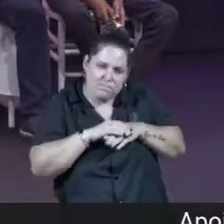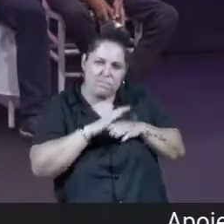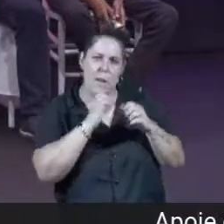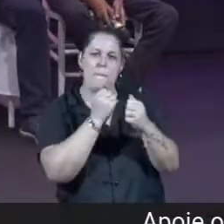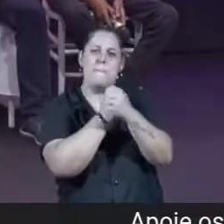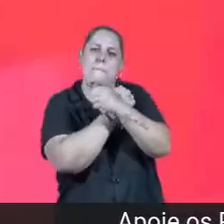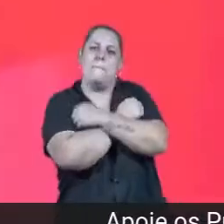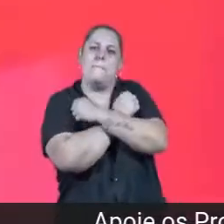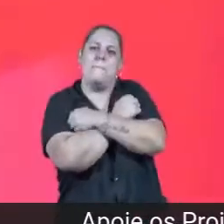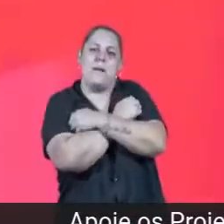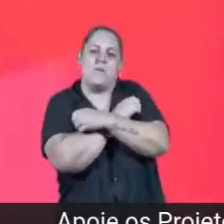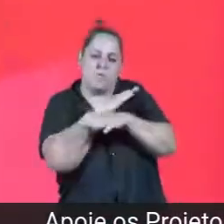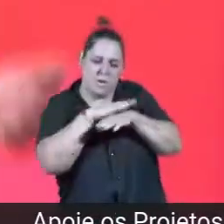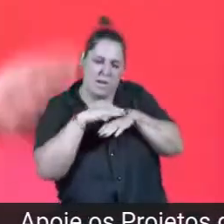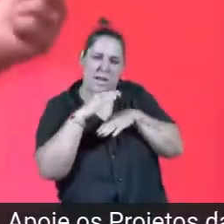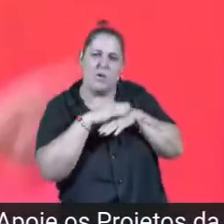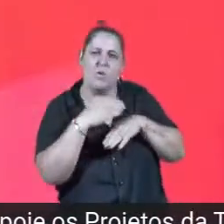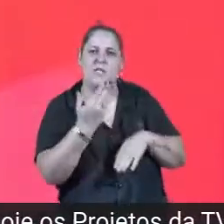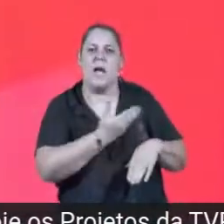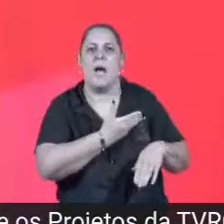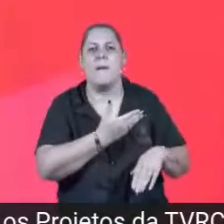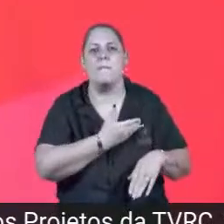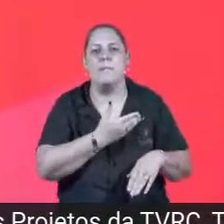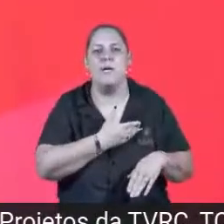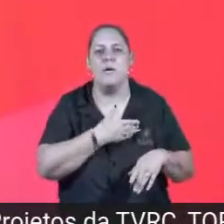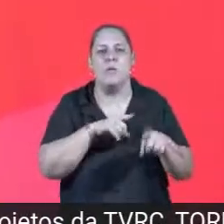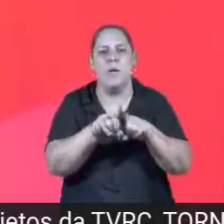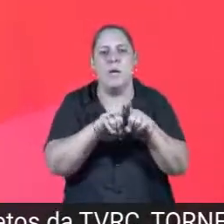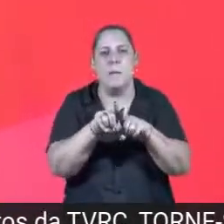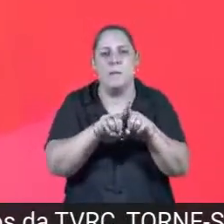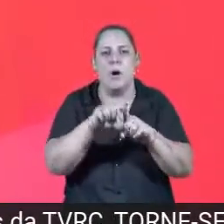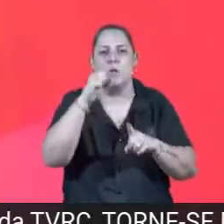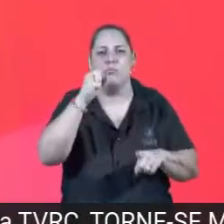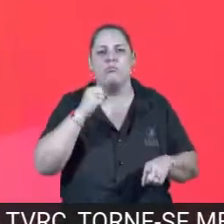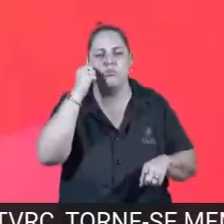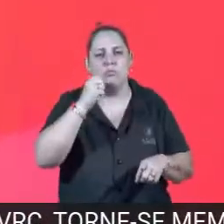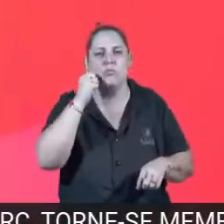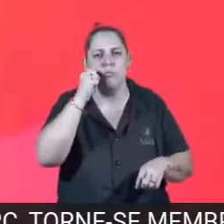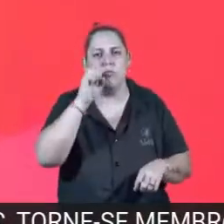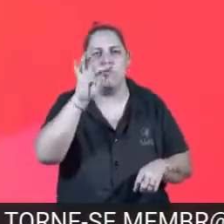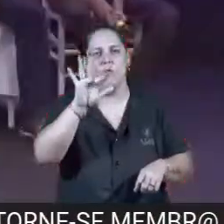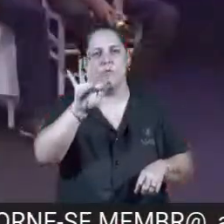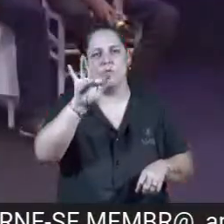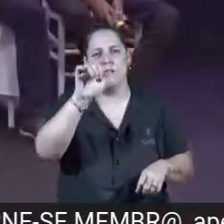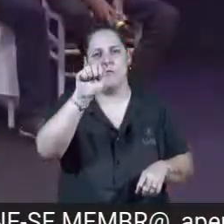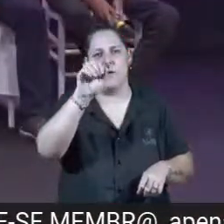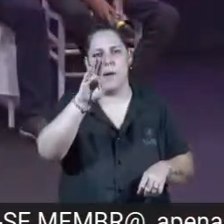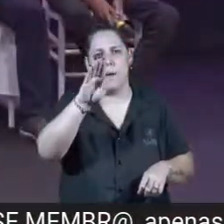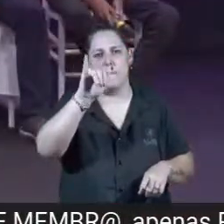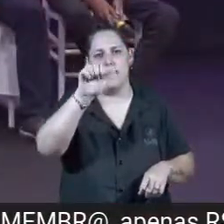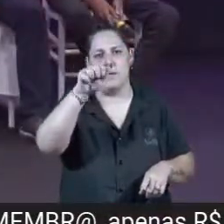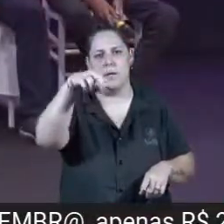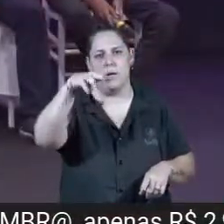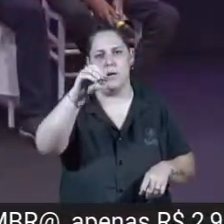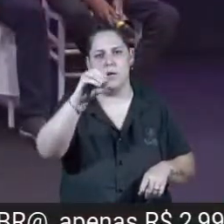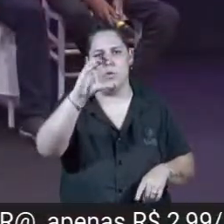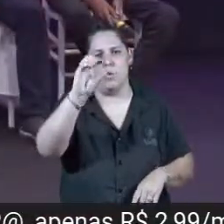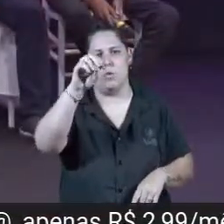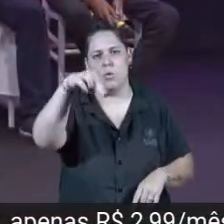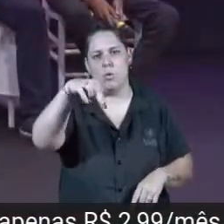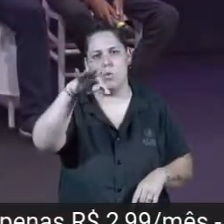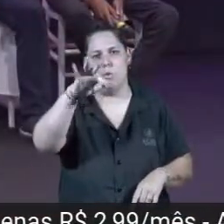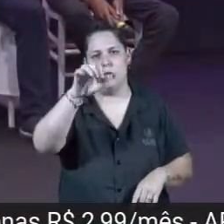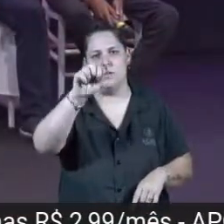fraternal e carinhoso ao nosso amigo, companheiro e irmão, senador Fabiano Contarato. Muito bom estar aqui com você,